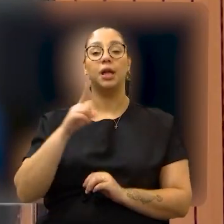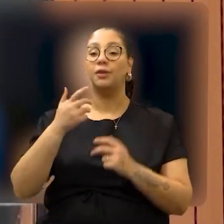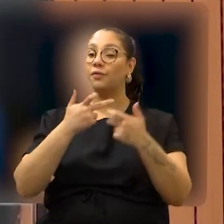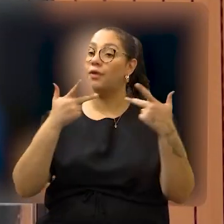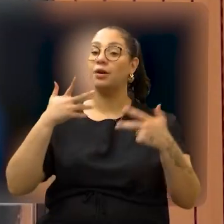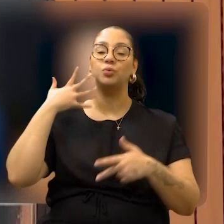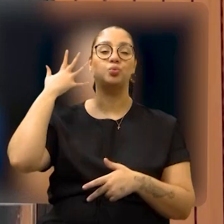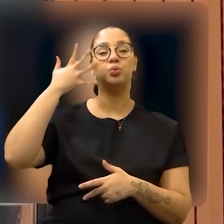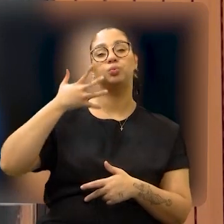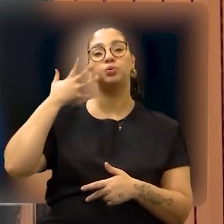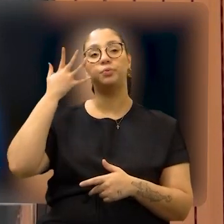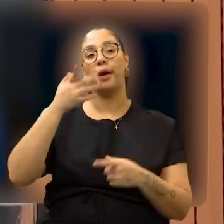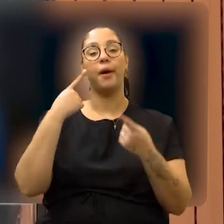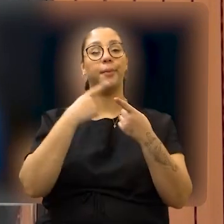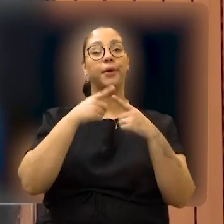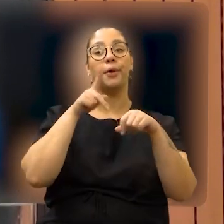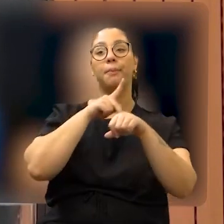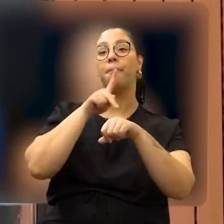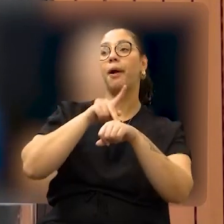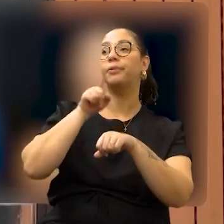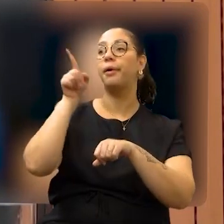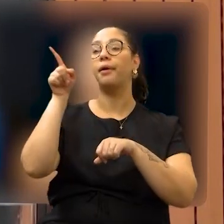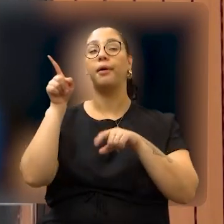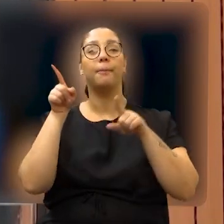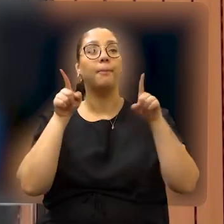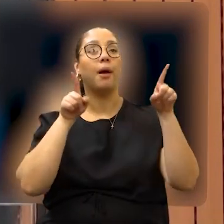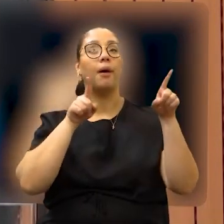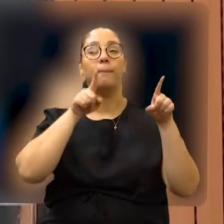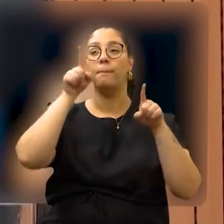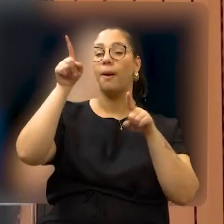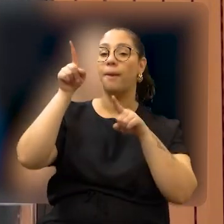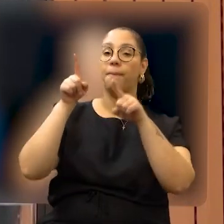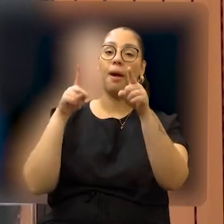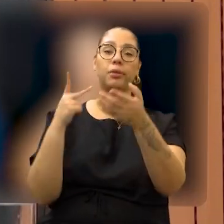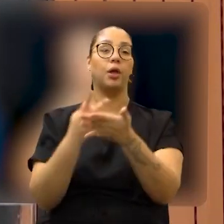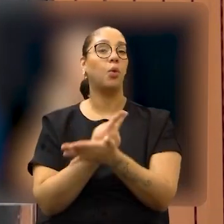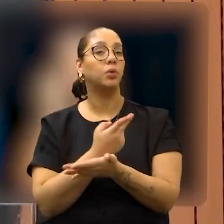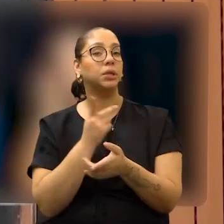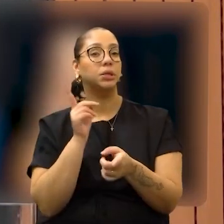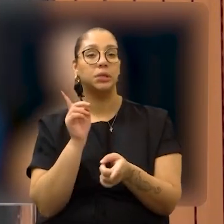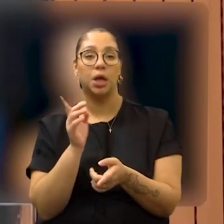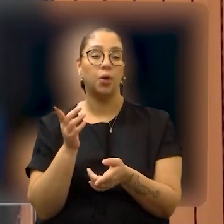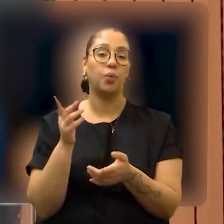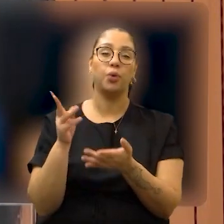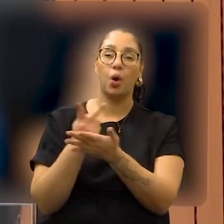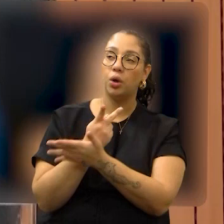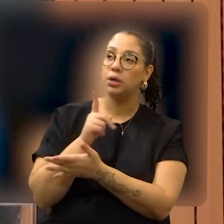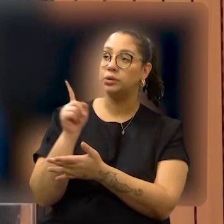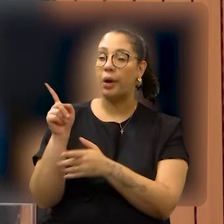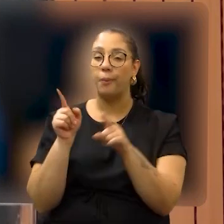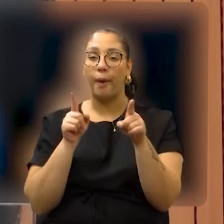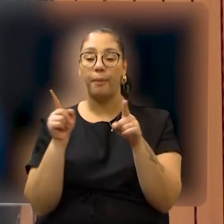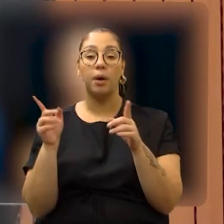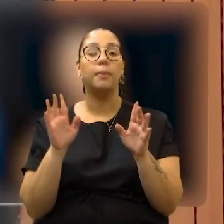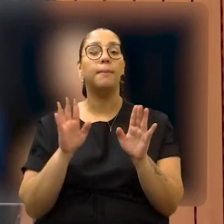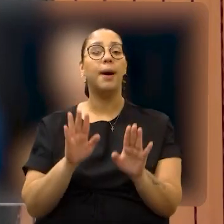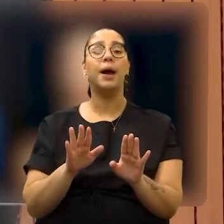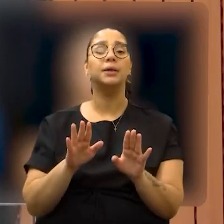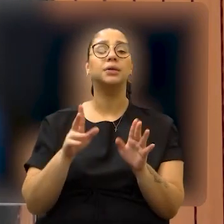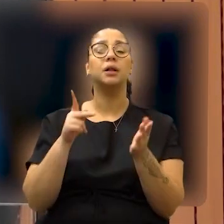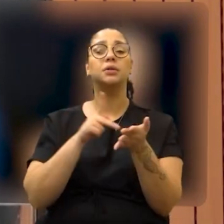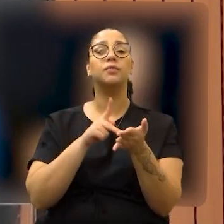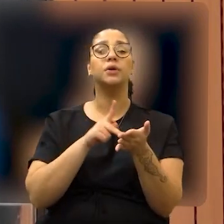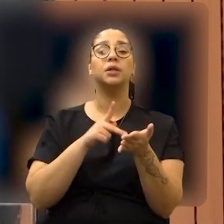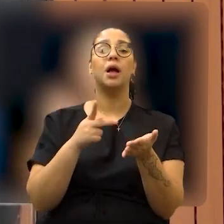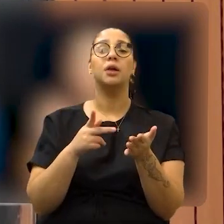tempo, existem discursos que falam porque em país X ou país Y não aconteceu isso, ou aconteceu isso,